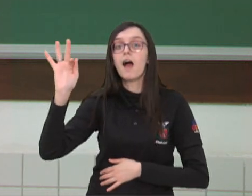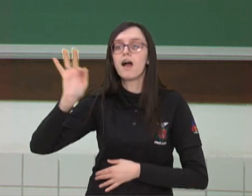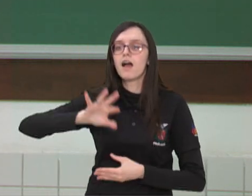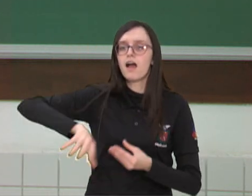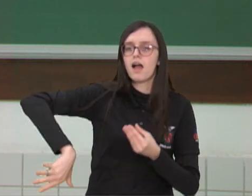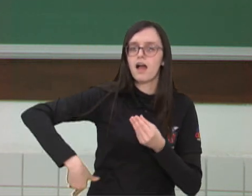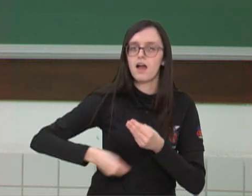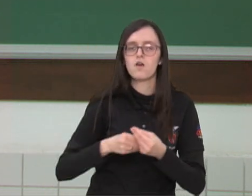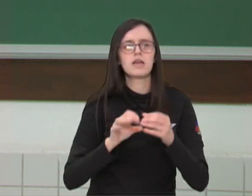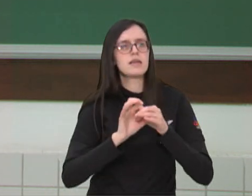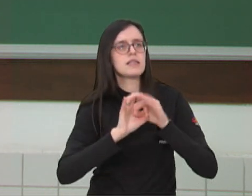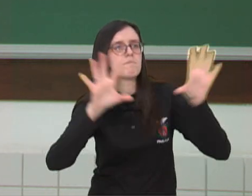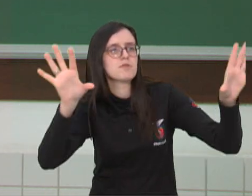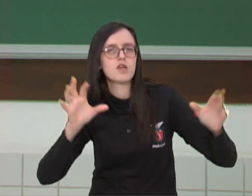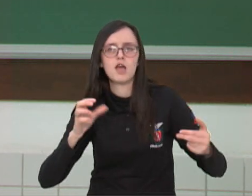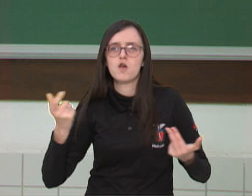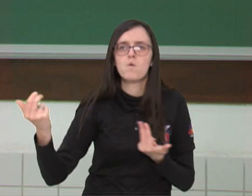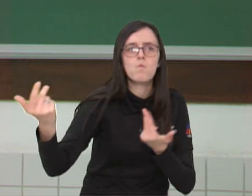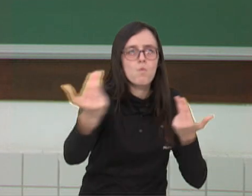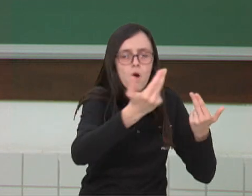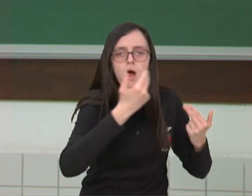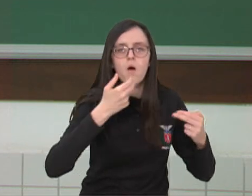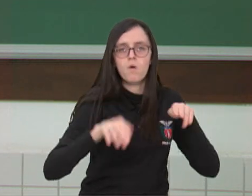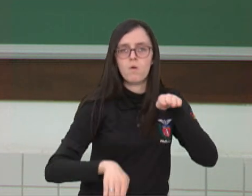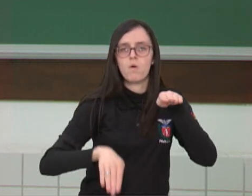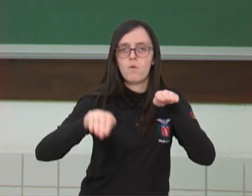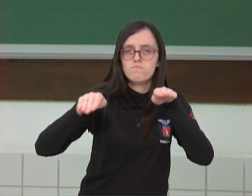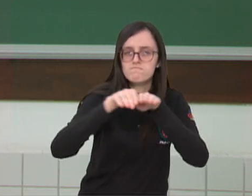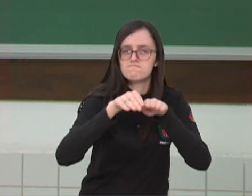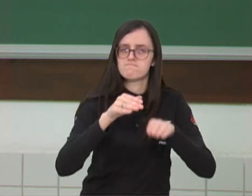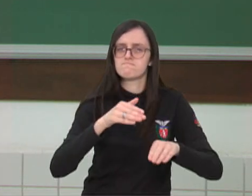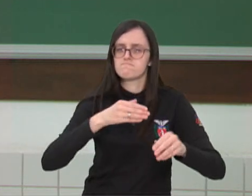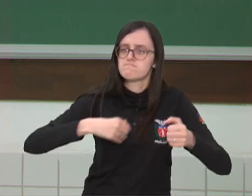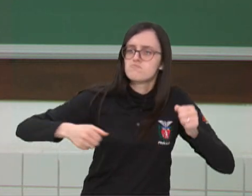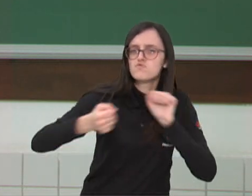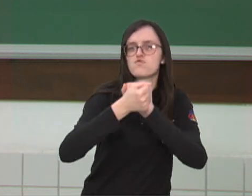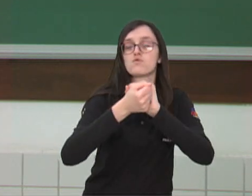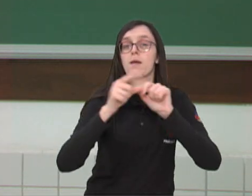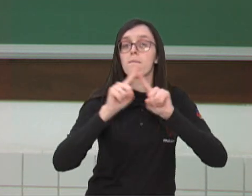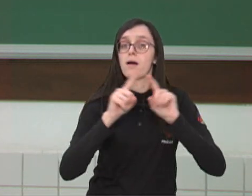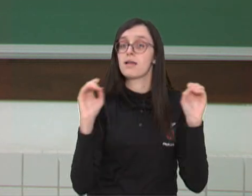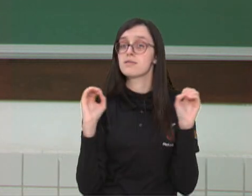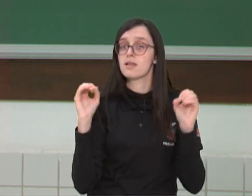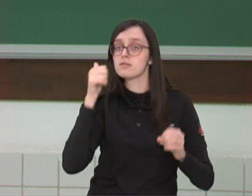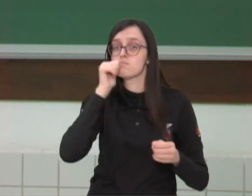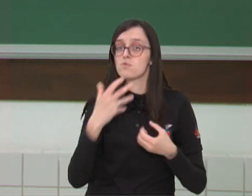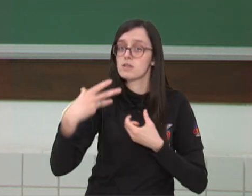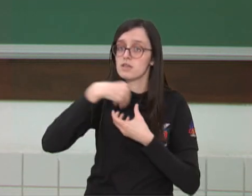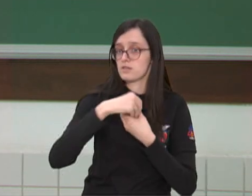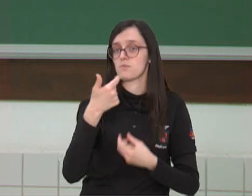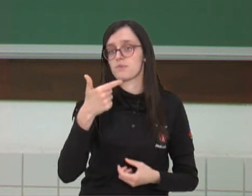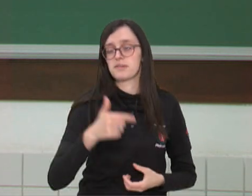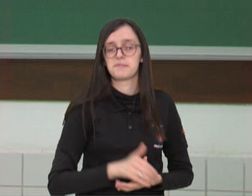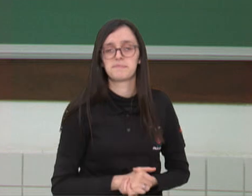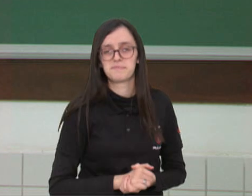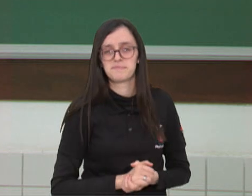de liberdade, igualdade, fraternidade, mas não englobou as mulheres nisso.